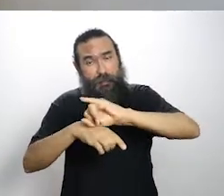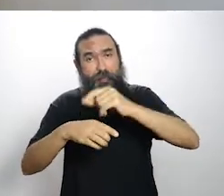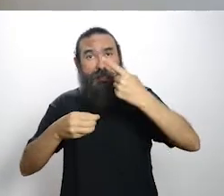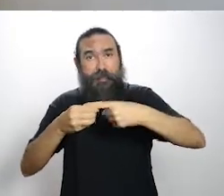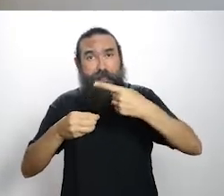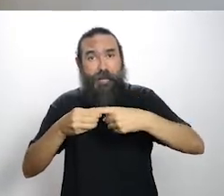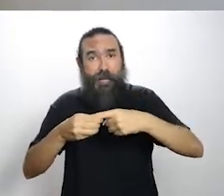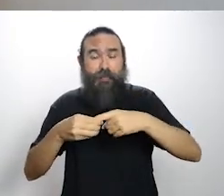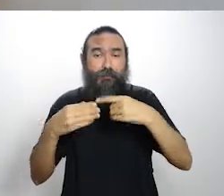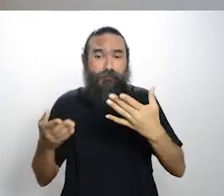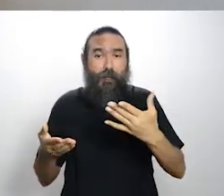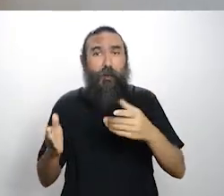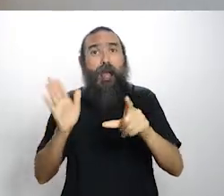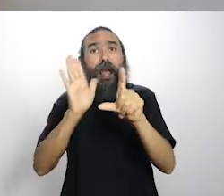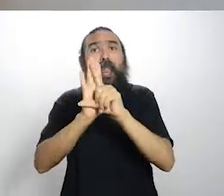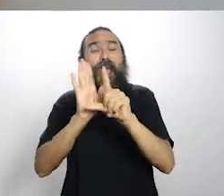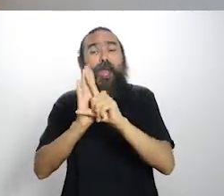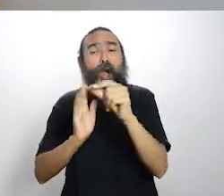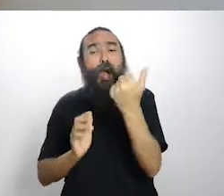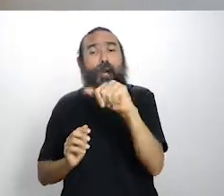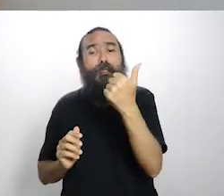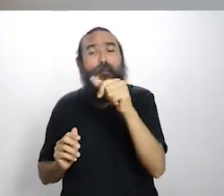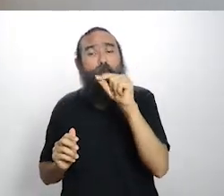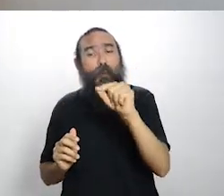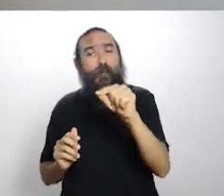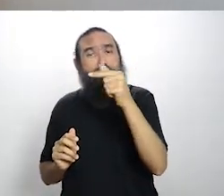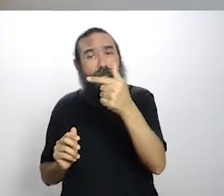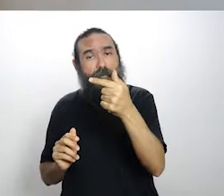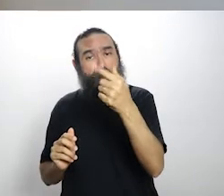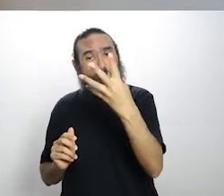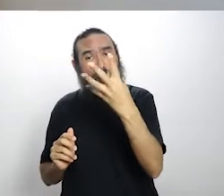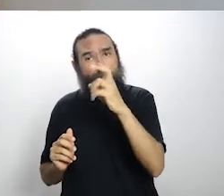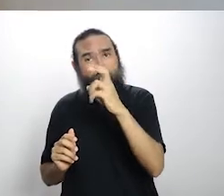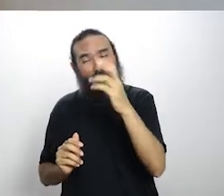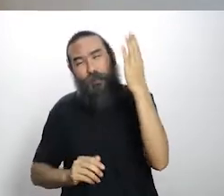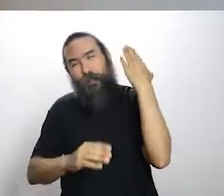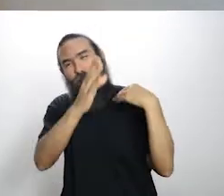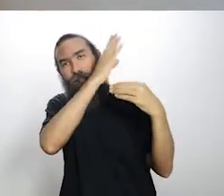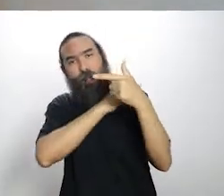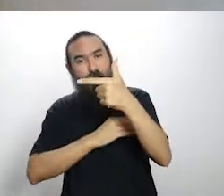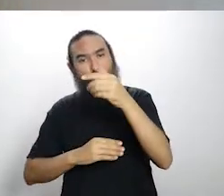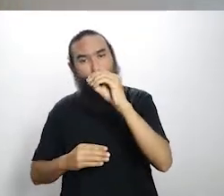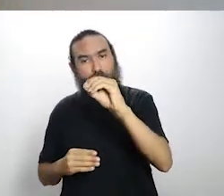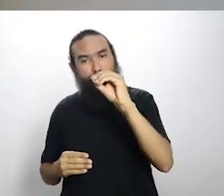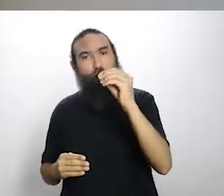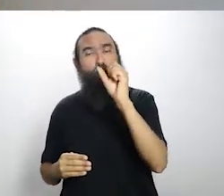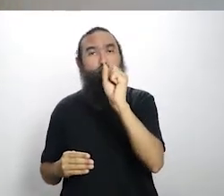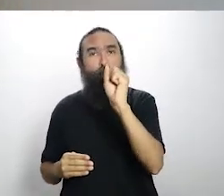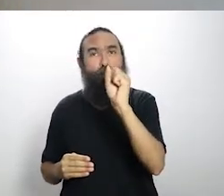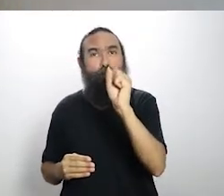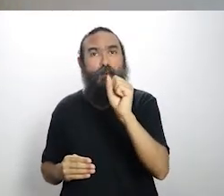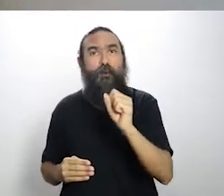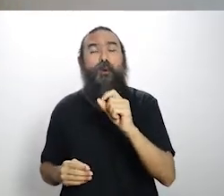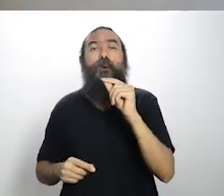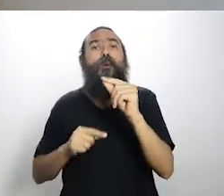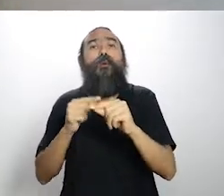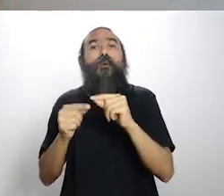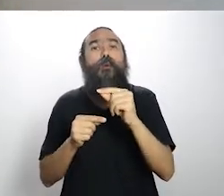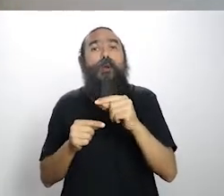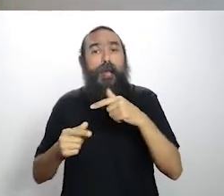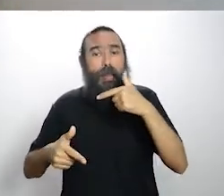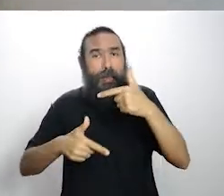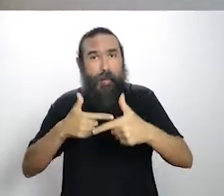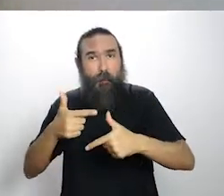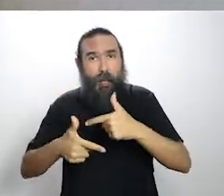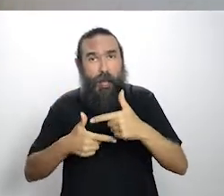levado a temática da Lei 11.645 de 2008, né? Como trabalhado essa